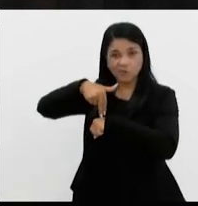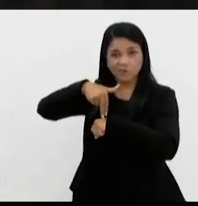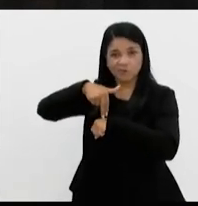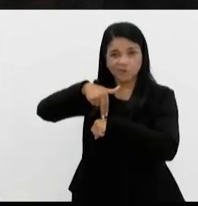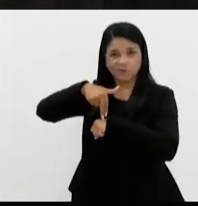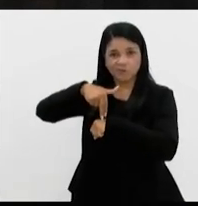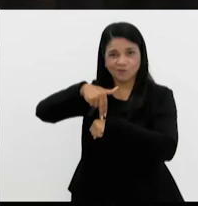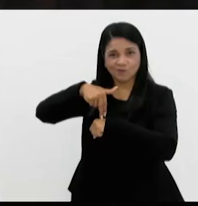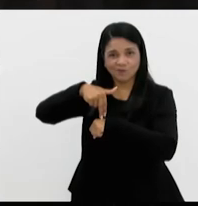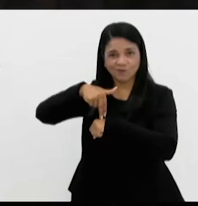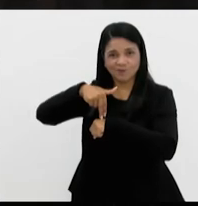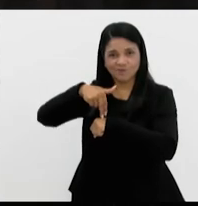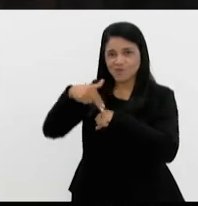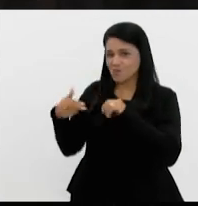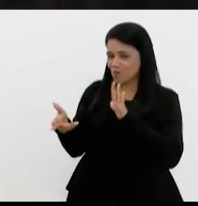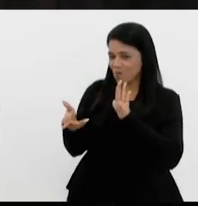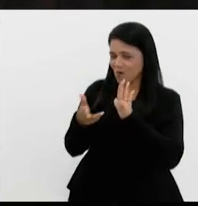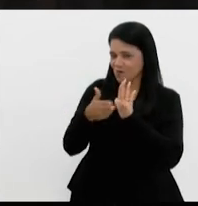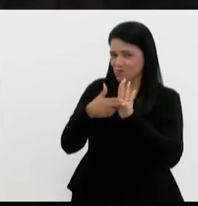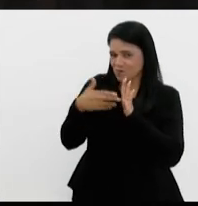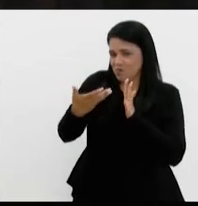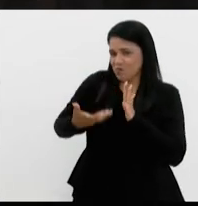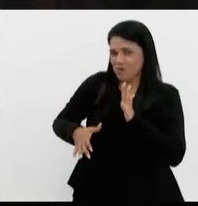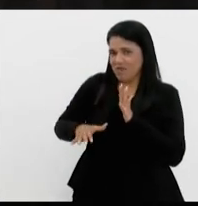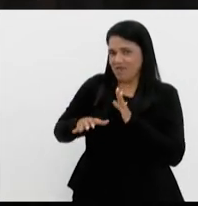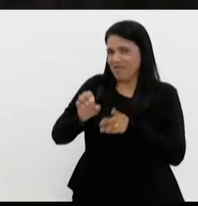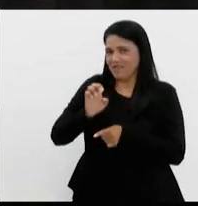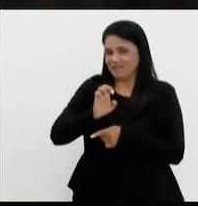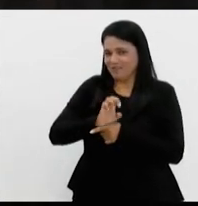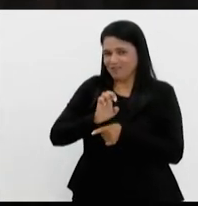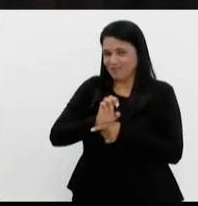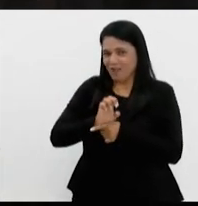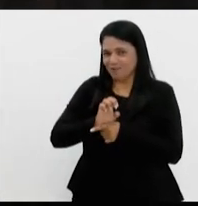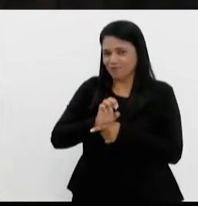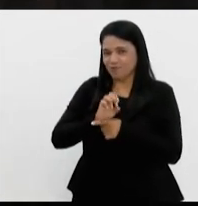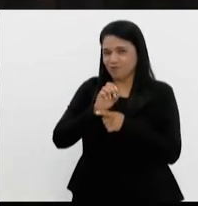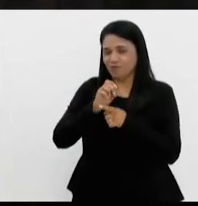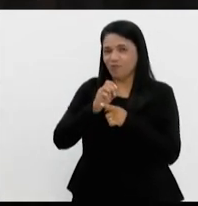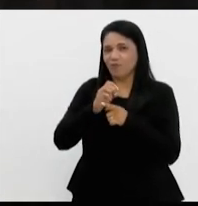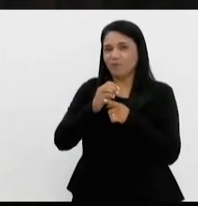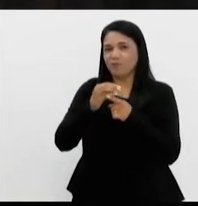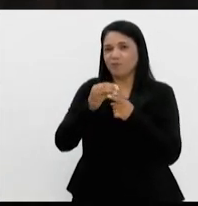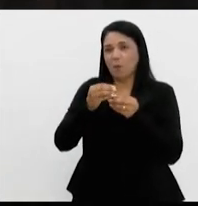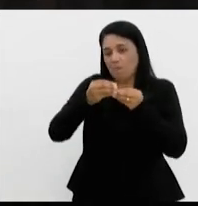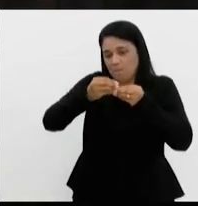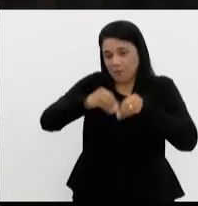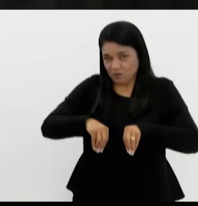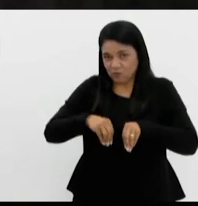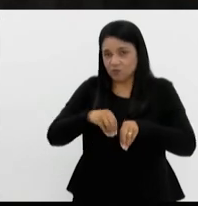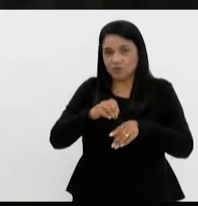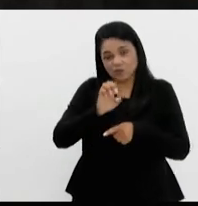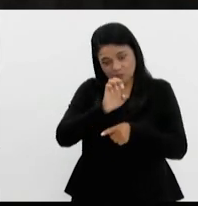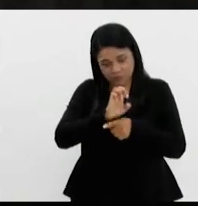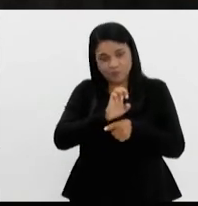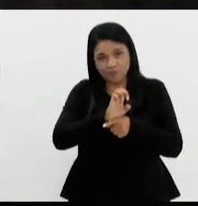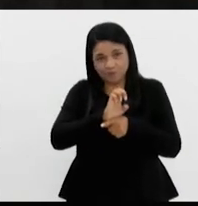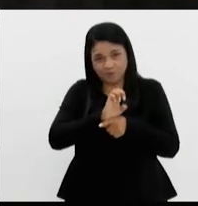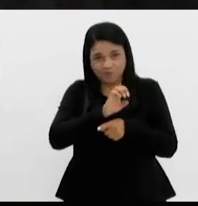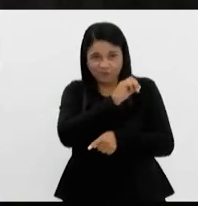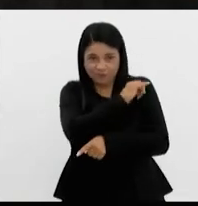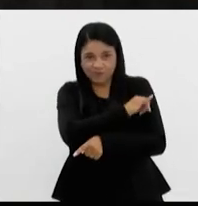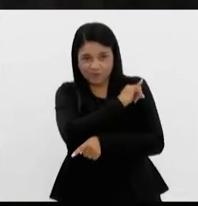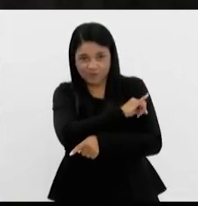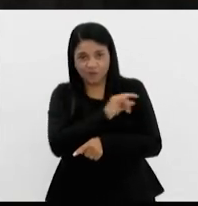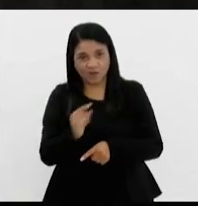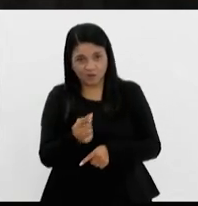para não assumir os estados que quebraram, e vamos falar do Rio de Janeiro, que foi o primeiro estado a